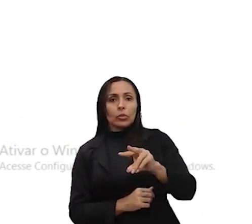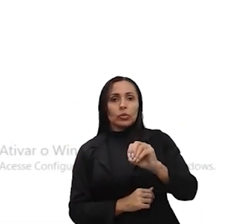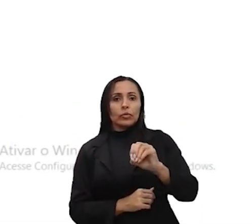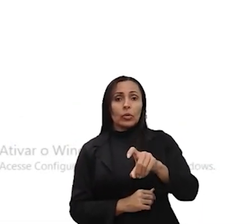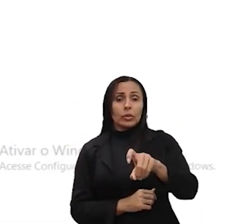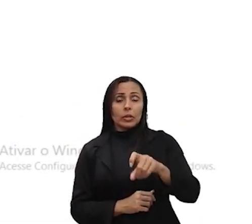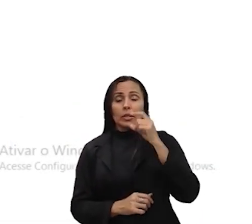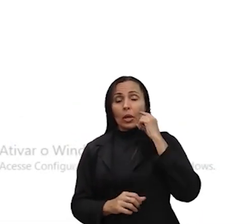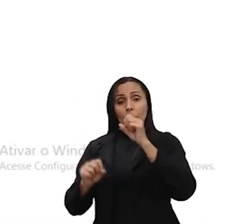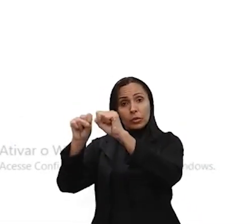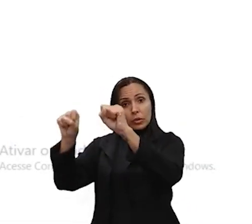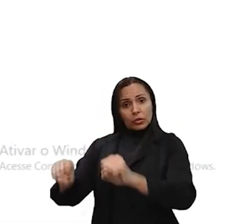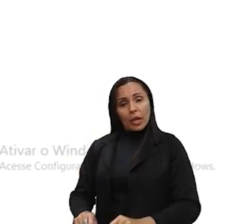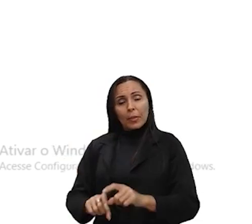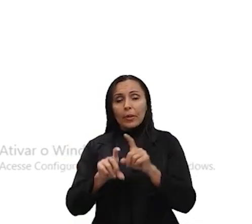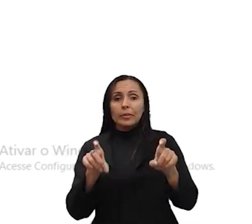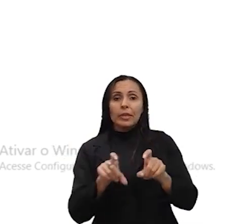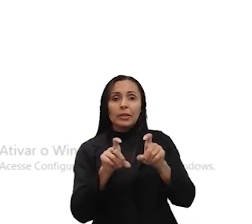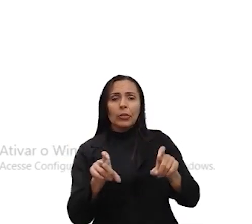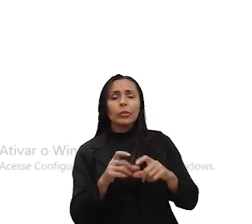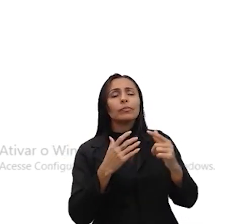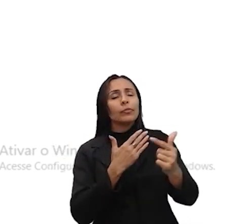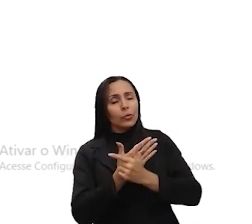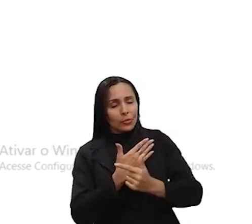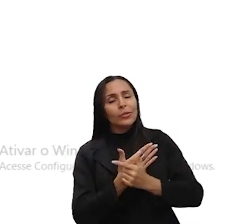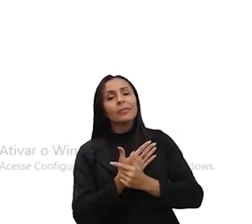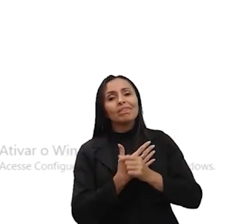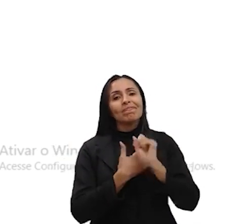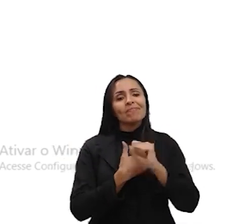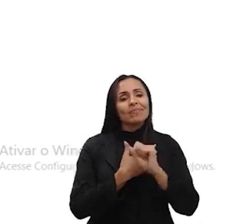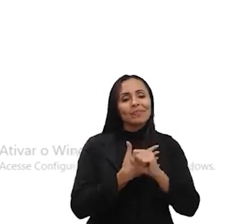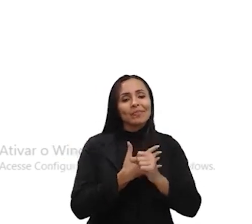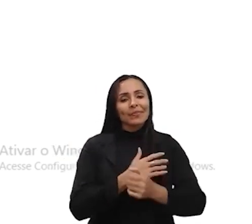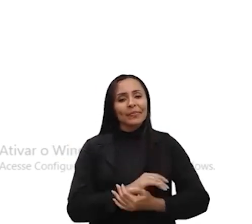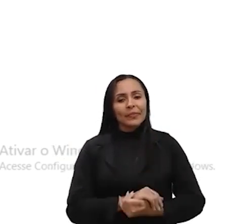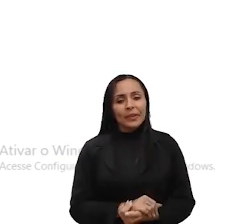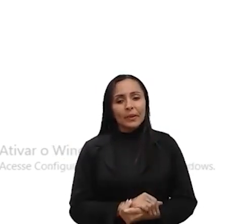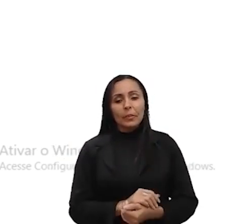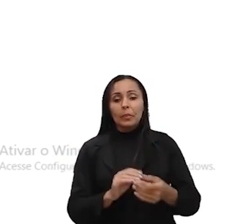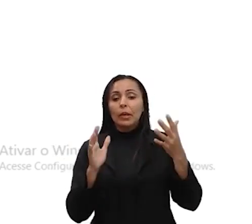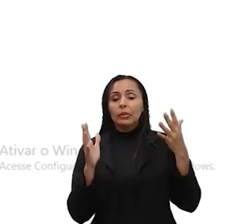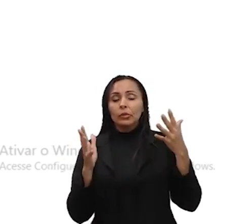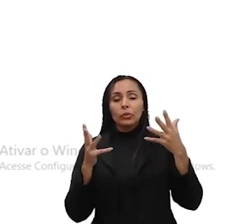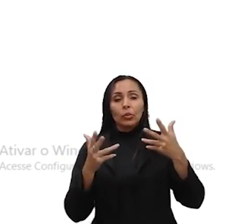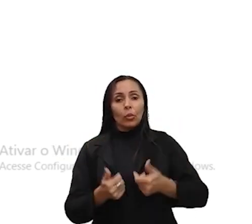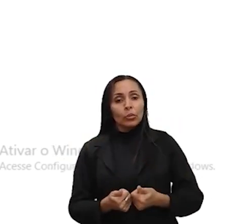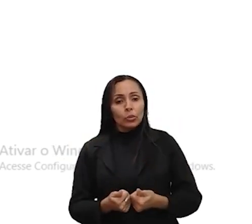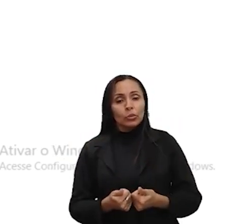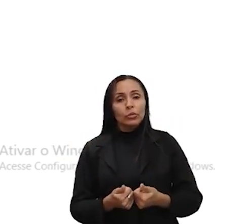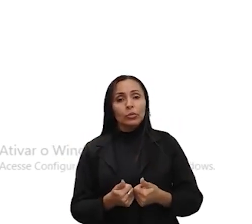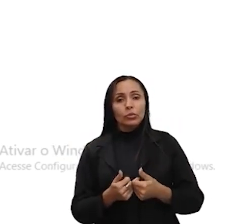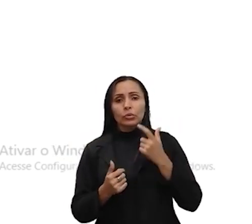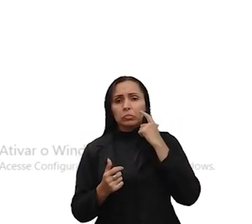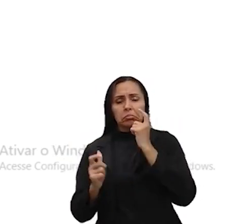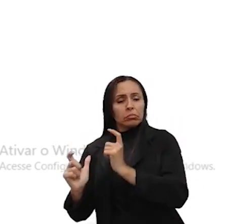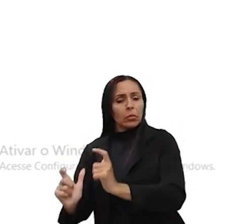né, computacional que ele funciona para todos os